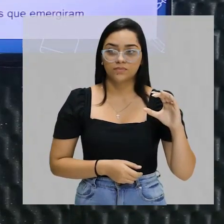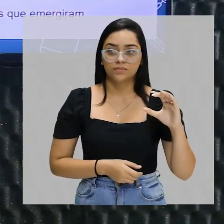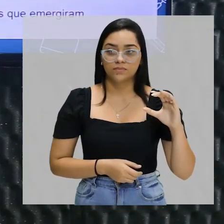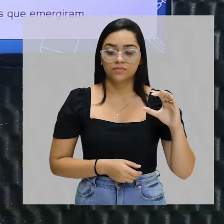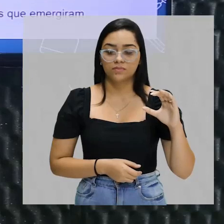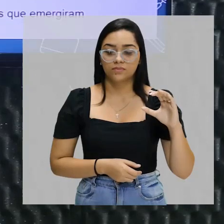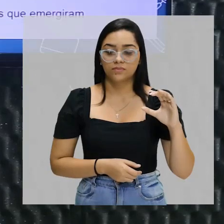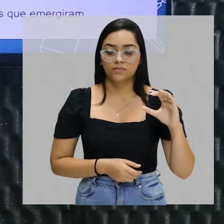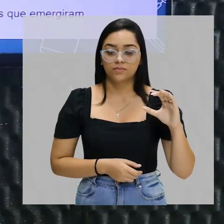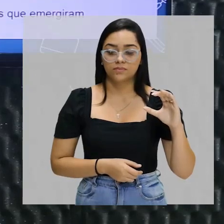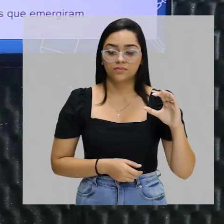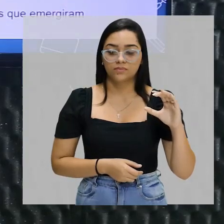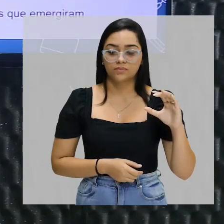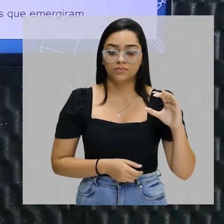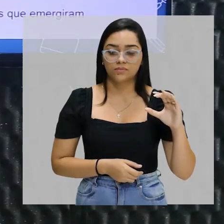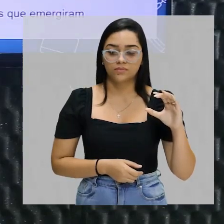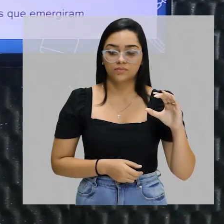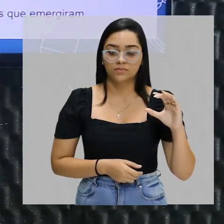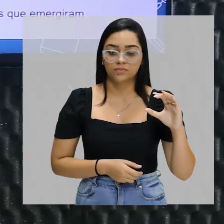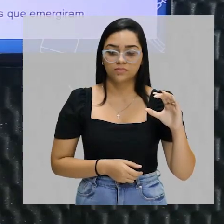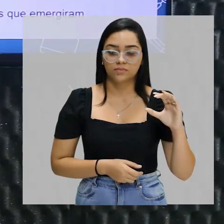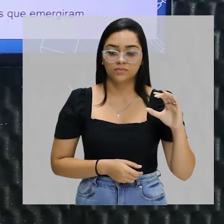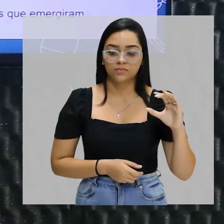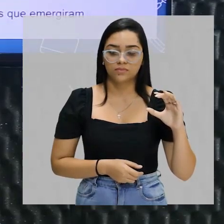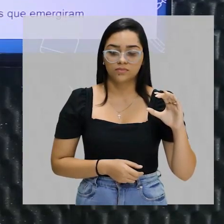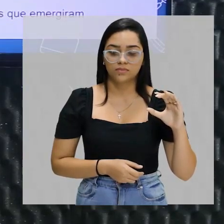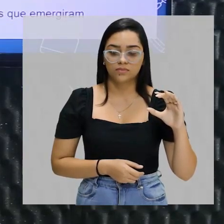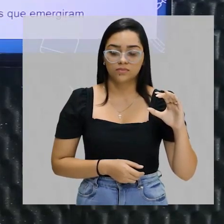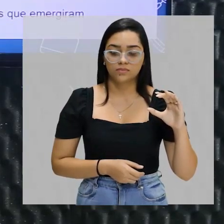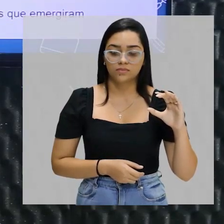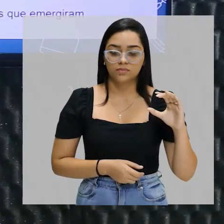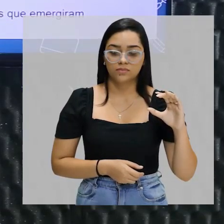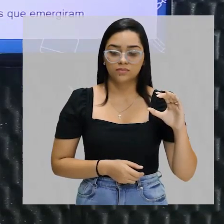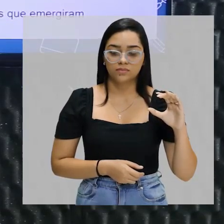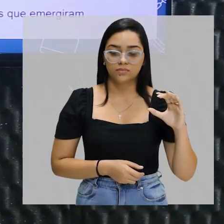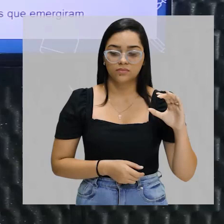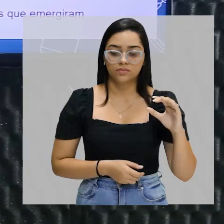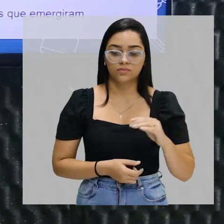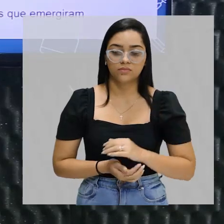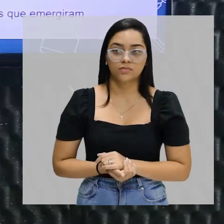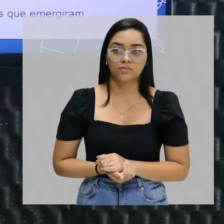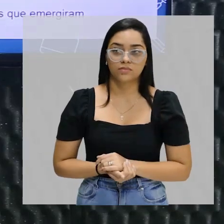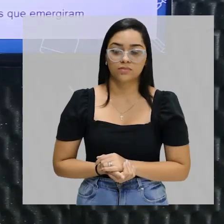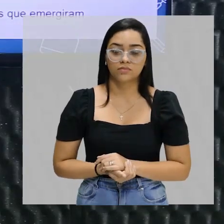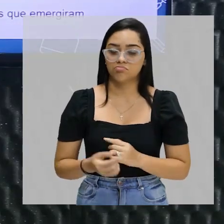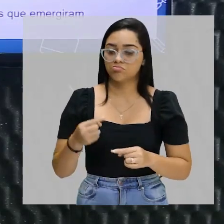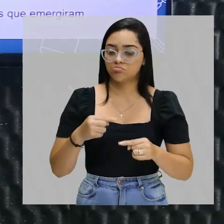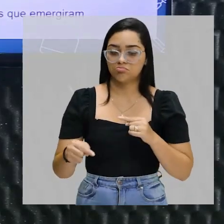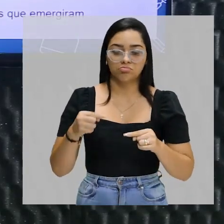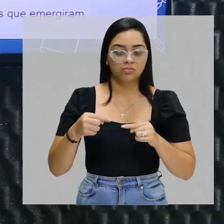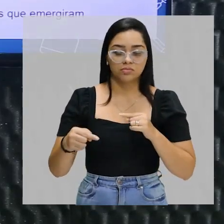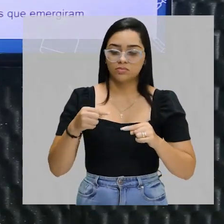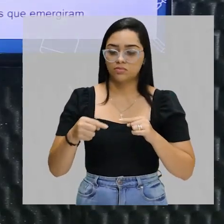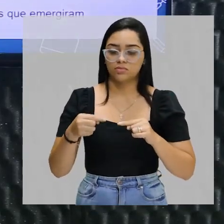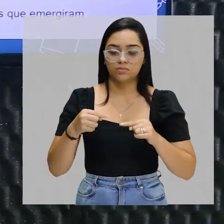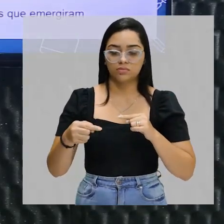houve um choque ideológico entre a Alemanha nazista União Soviética stalinista durante os anos 30 não tem nada a ver tá